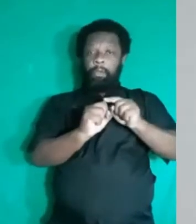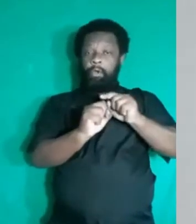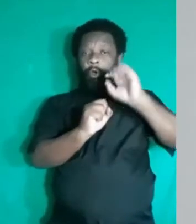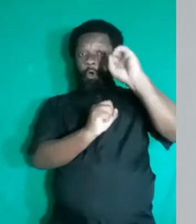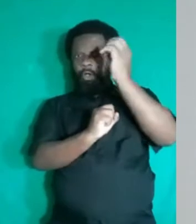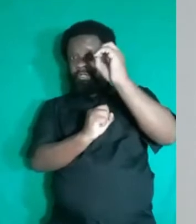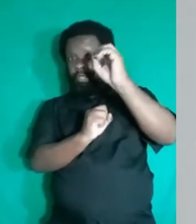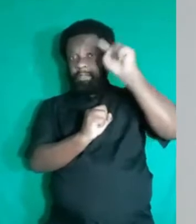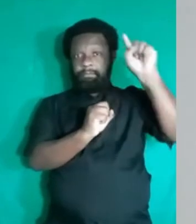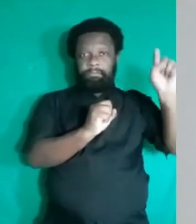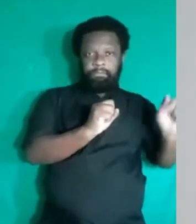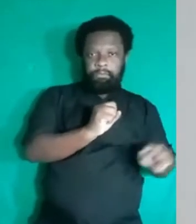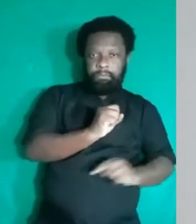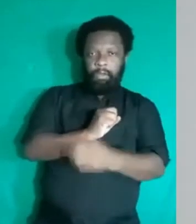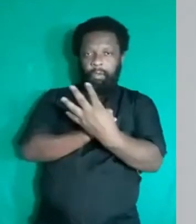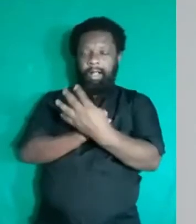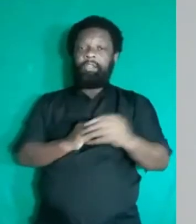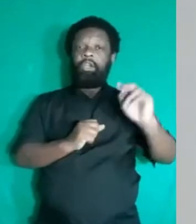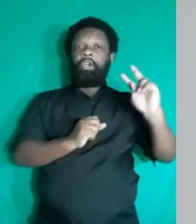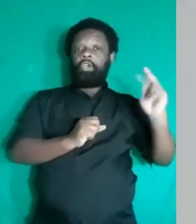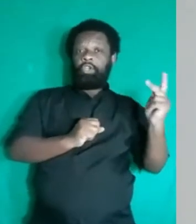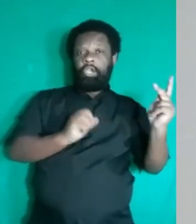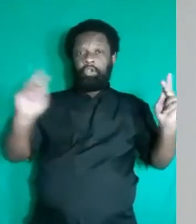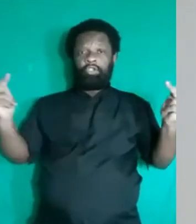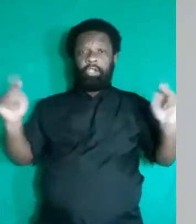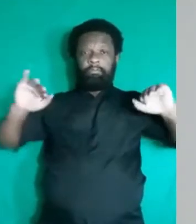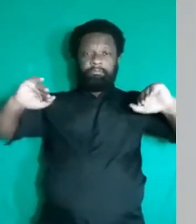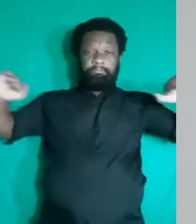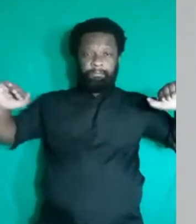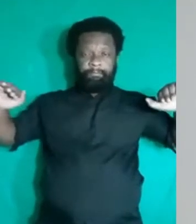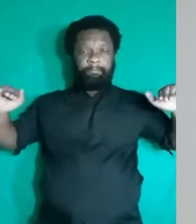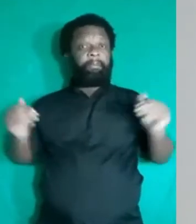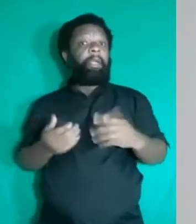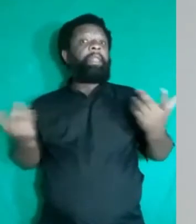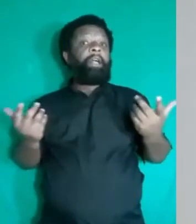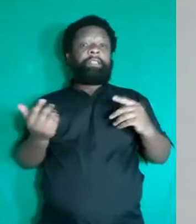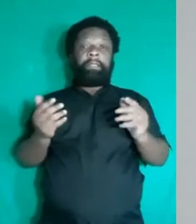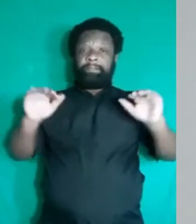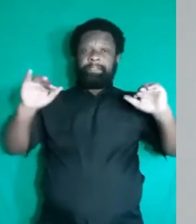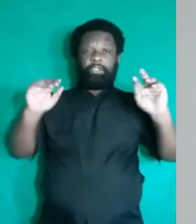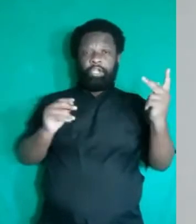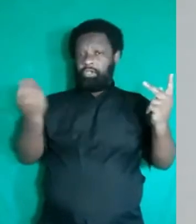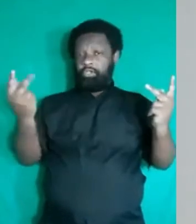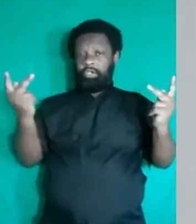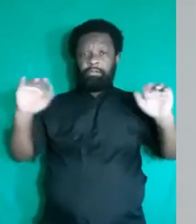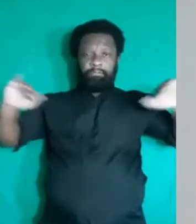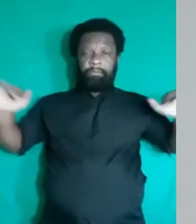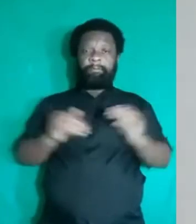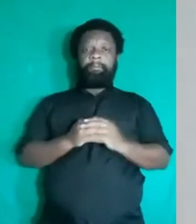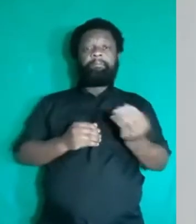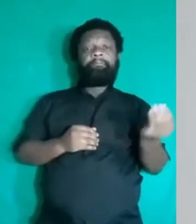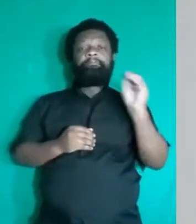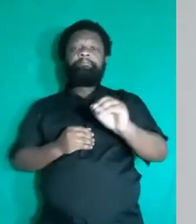estar em menor quantidade, coloquei ele no centro. Os oxigênios estão em volta, os 4, e os hidrogênios sempre ficam na